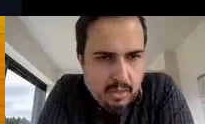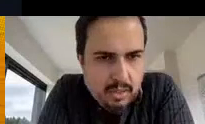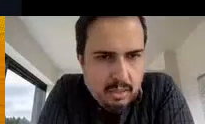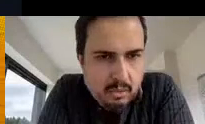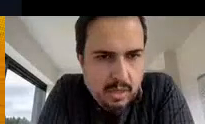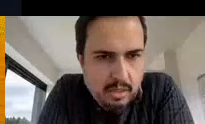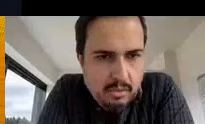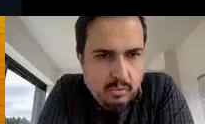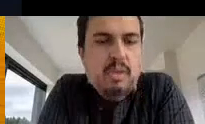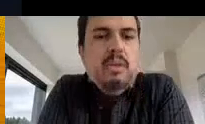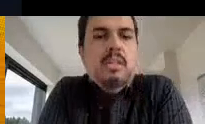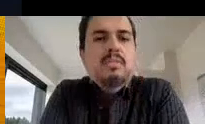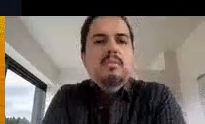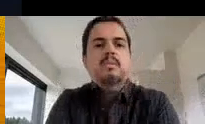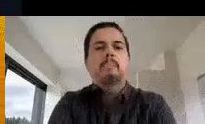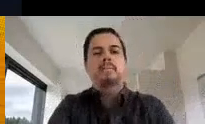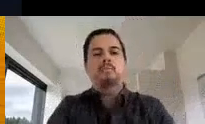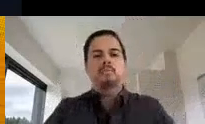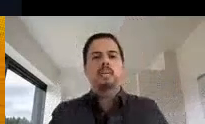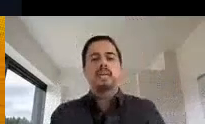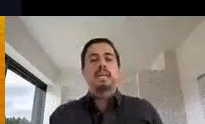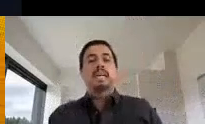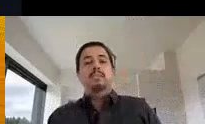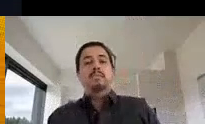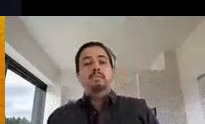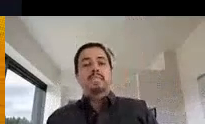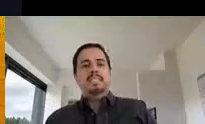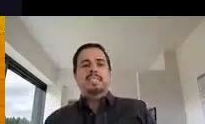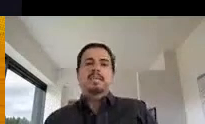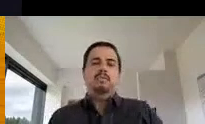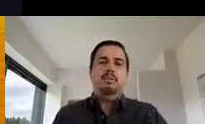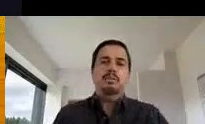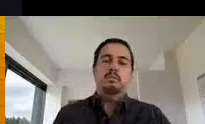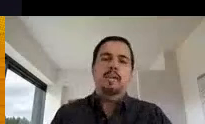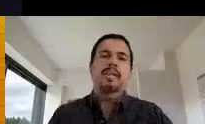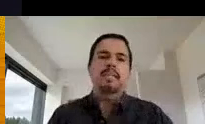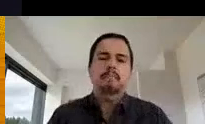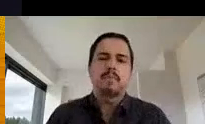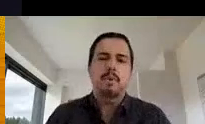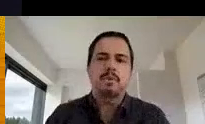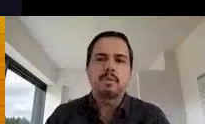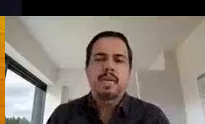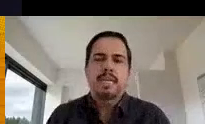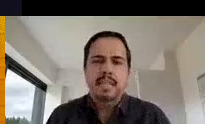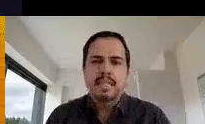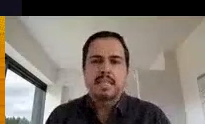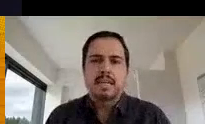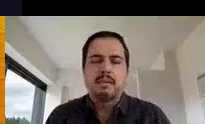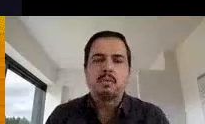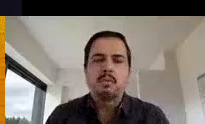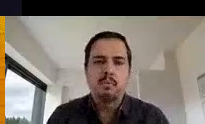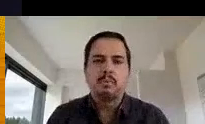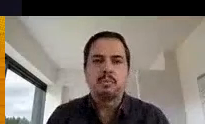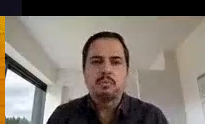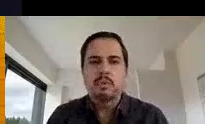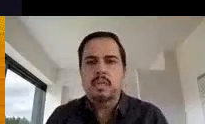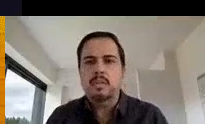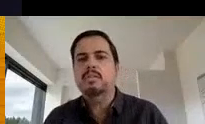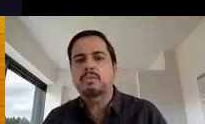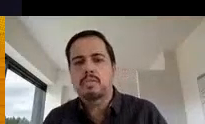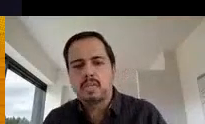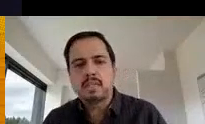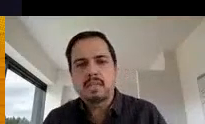73 milhões, 741.824 metros, né? São 26 voltas no planeta. Então, 30, 1 por